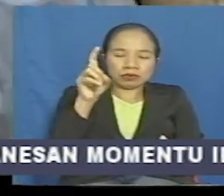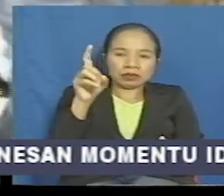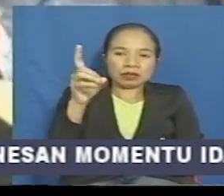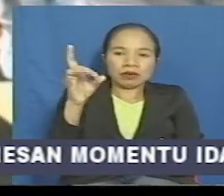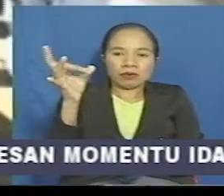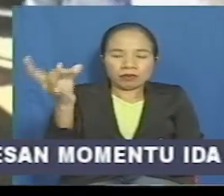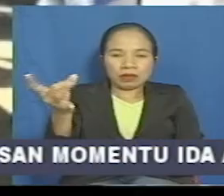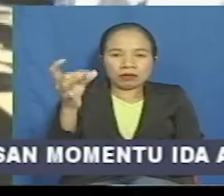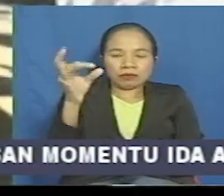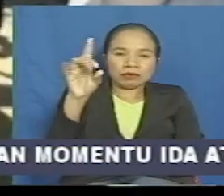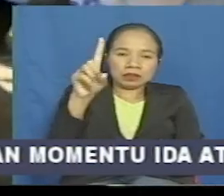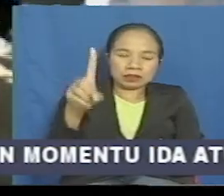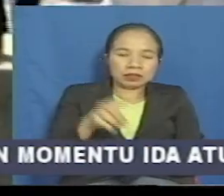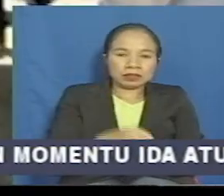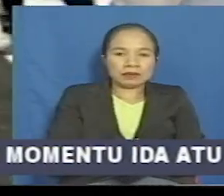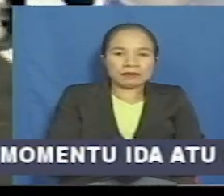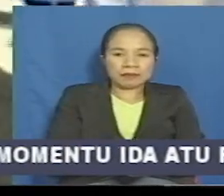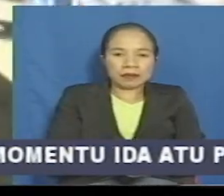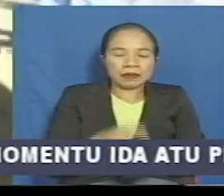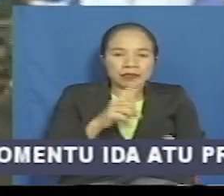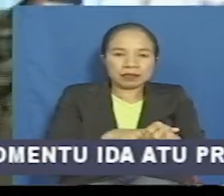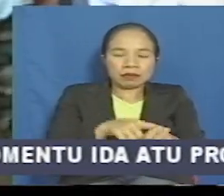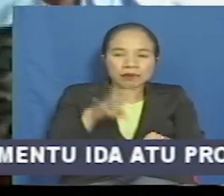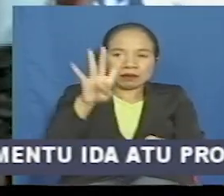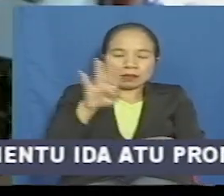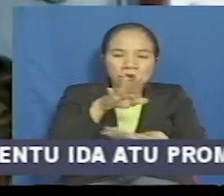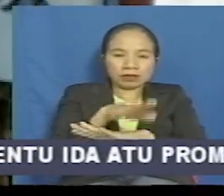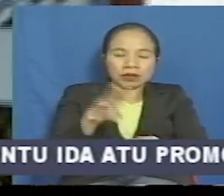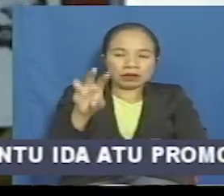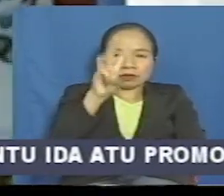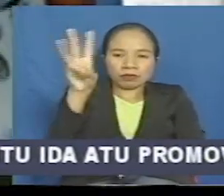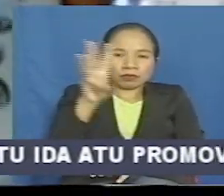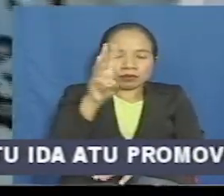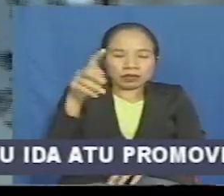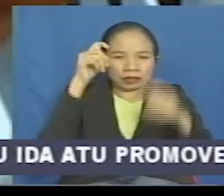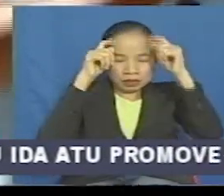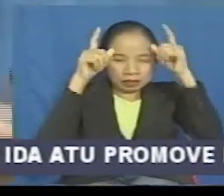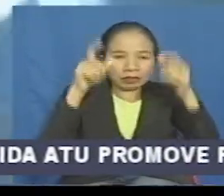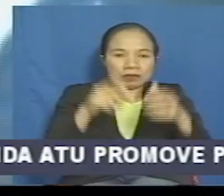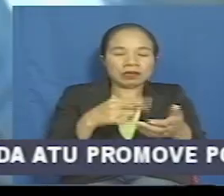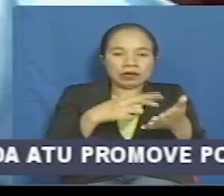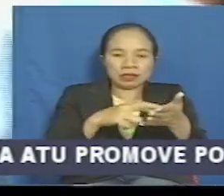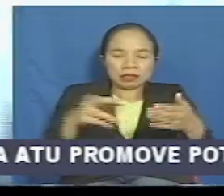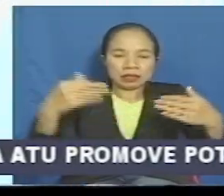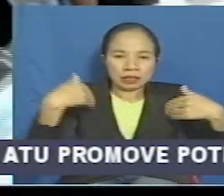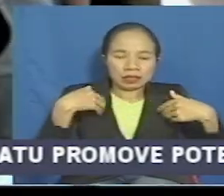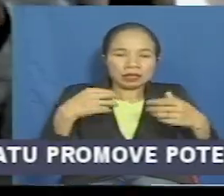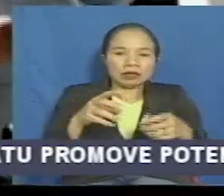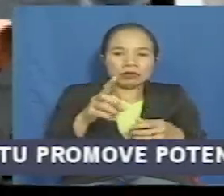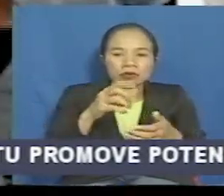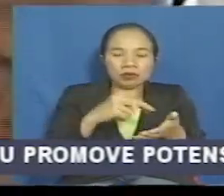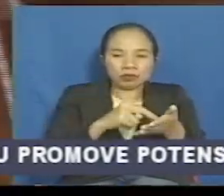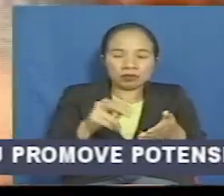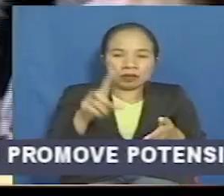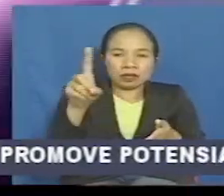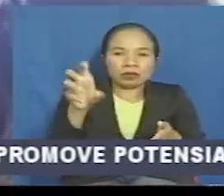ida. Tuir World Matter, to tuku hatorai quarta feira ne, Timor-Leste resiste iha numero, atus ida